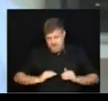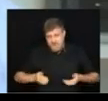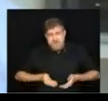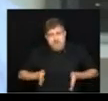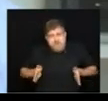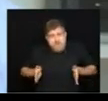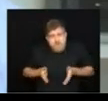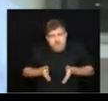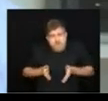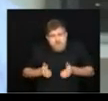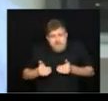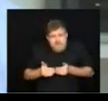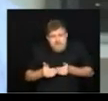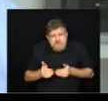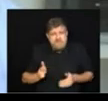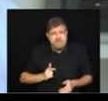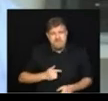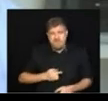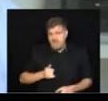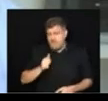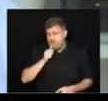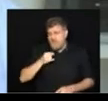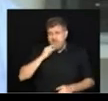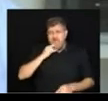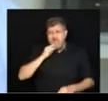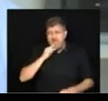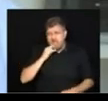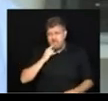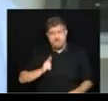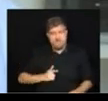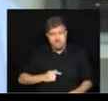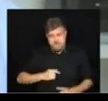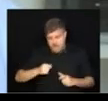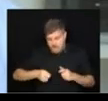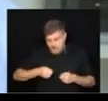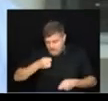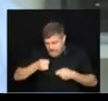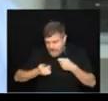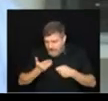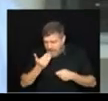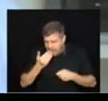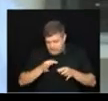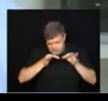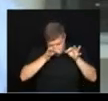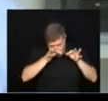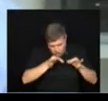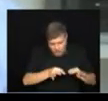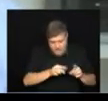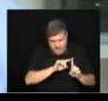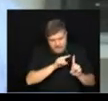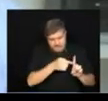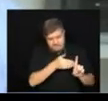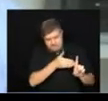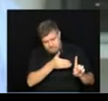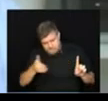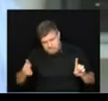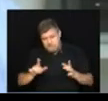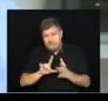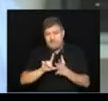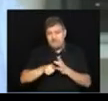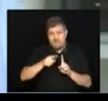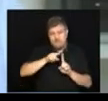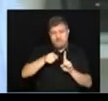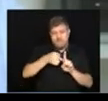criança, o álcool, enfim, uma alimentação balanceada durante a gestação. E depois que a criança